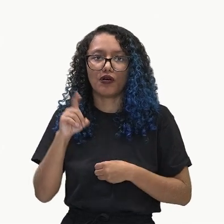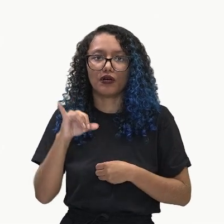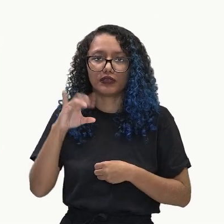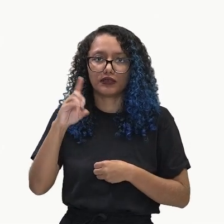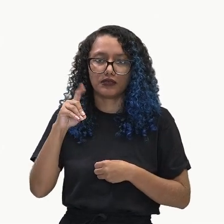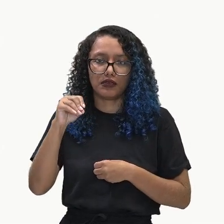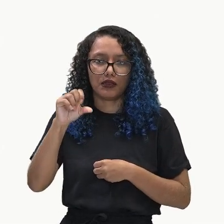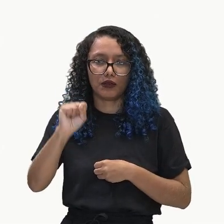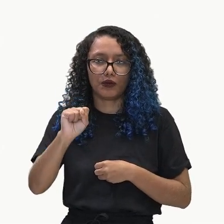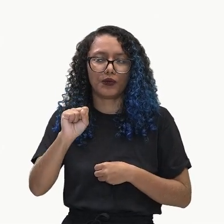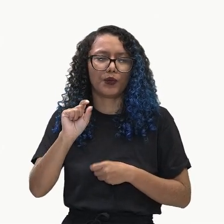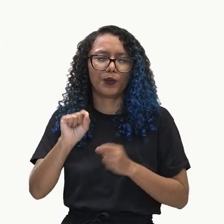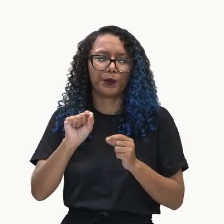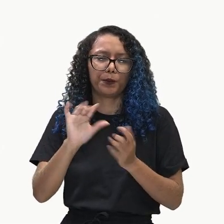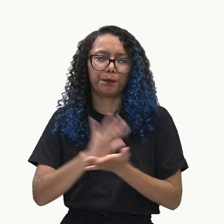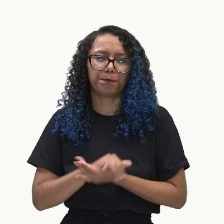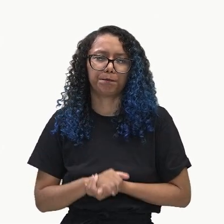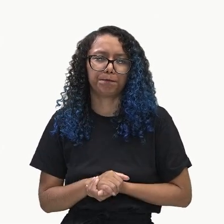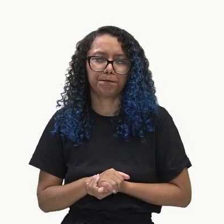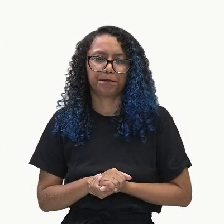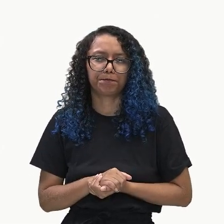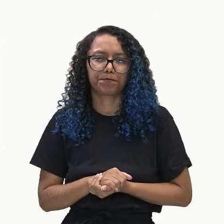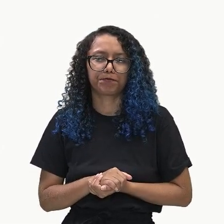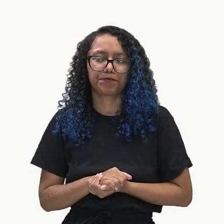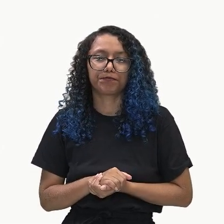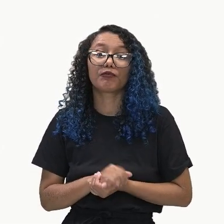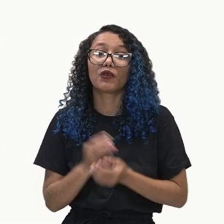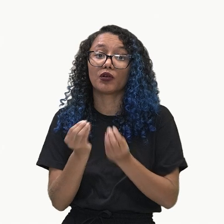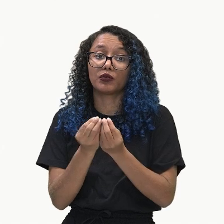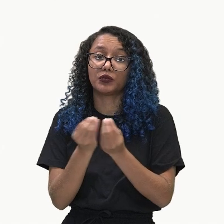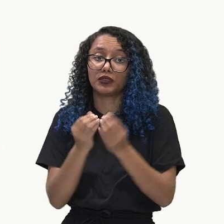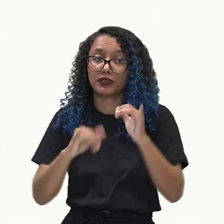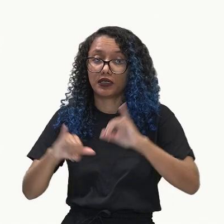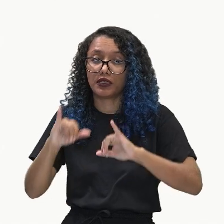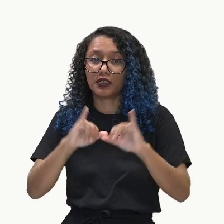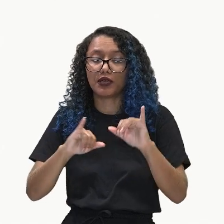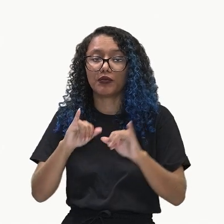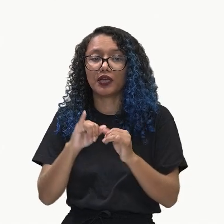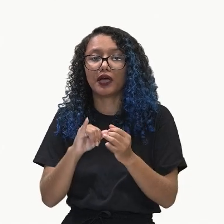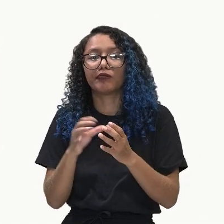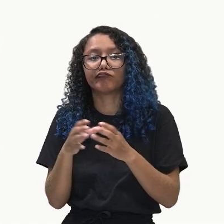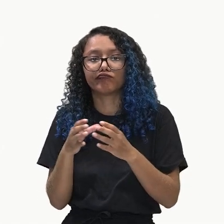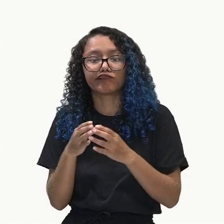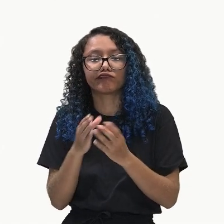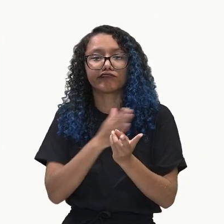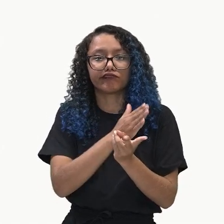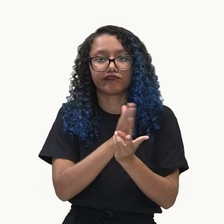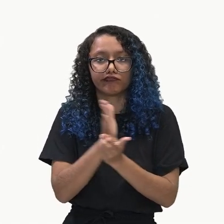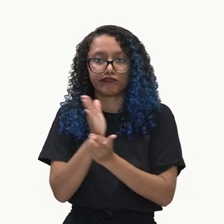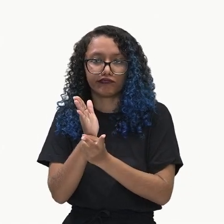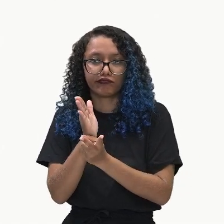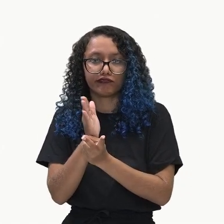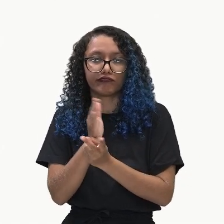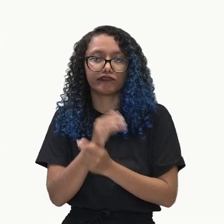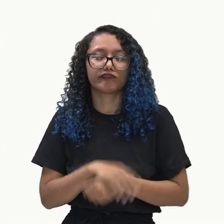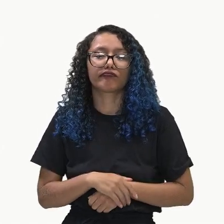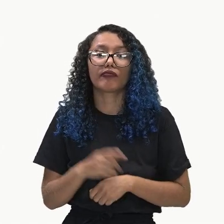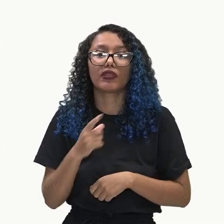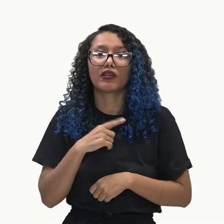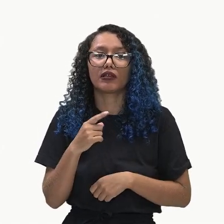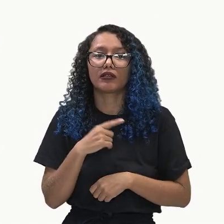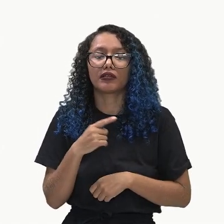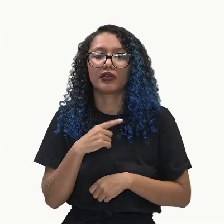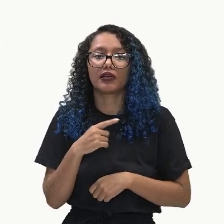composto químico binário, ou seja, os óxidos eles vão ter dois